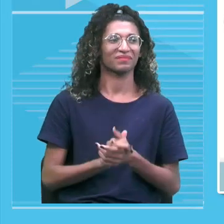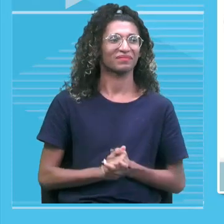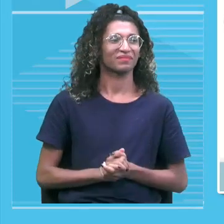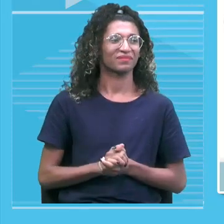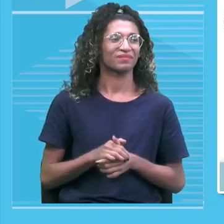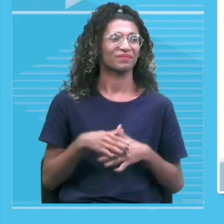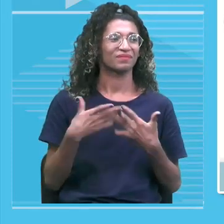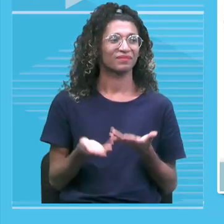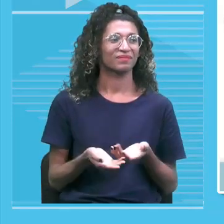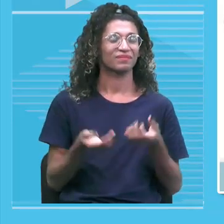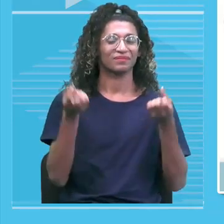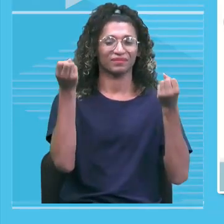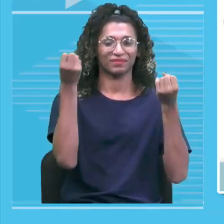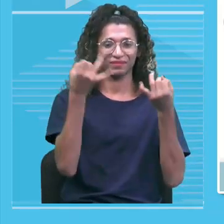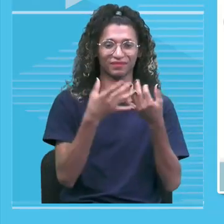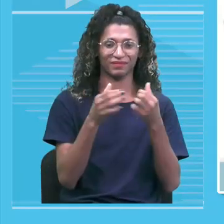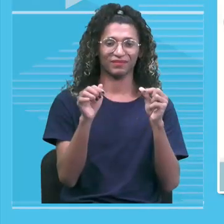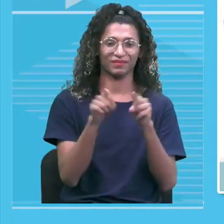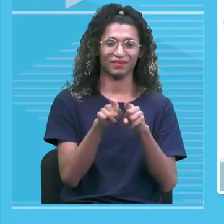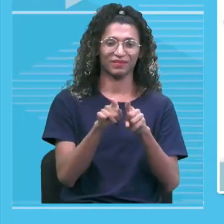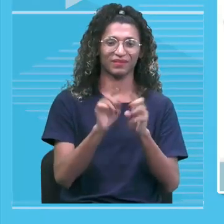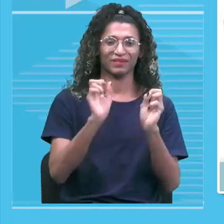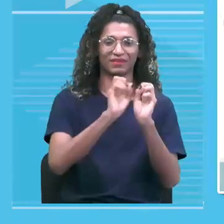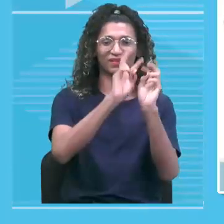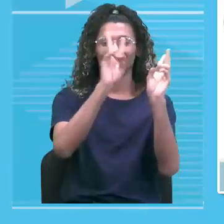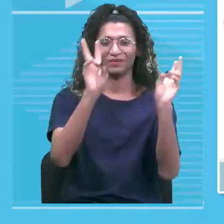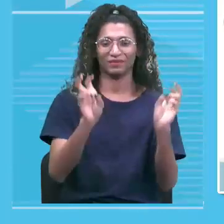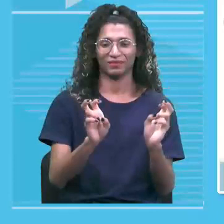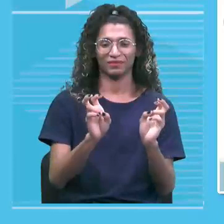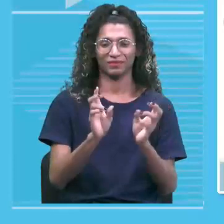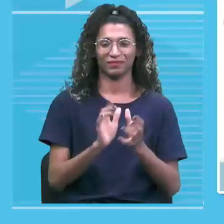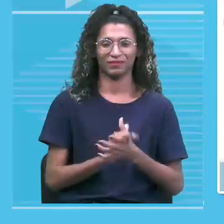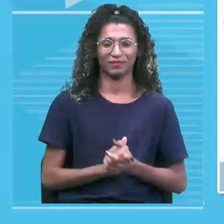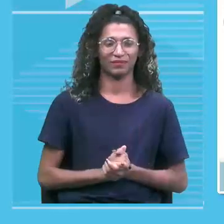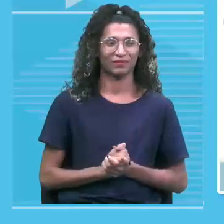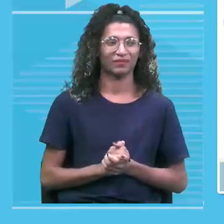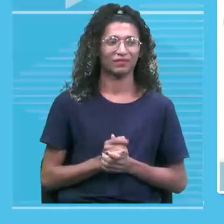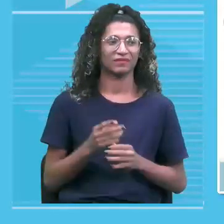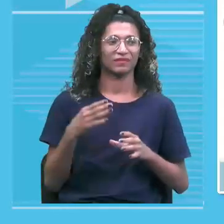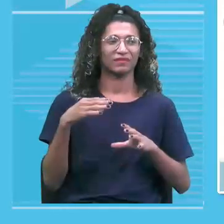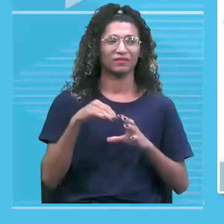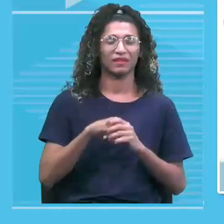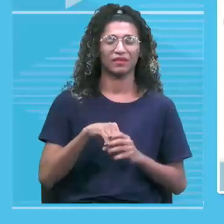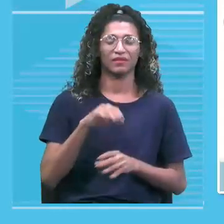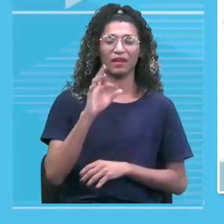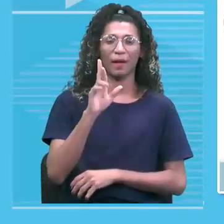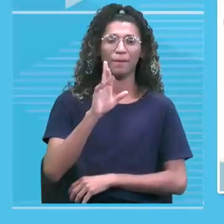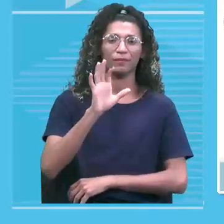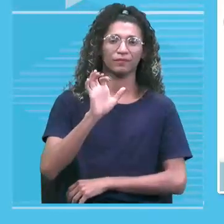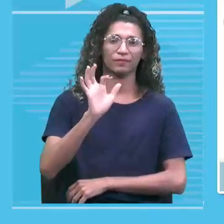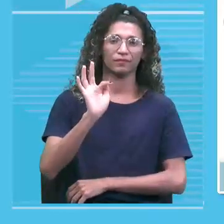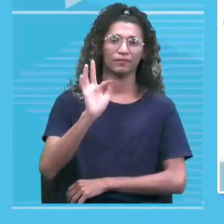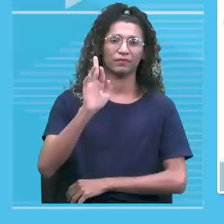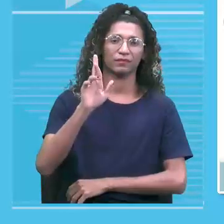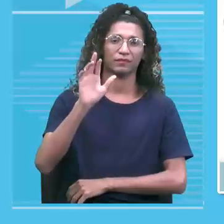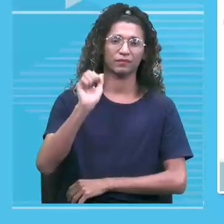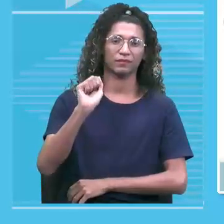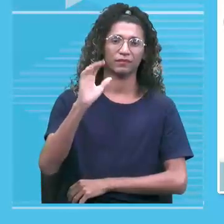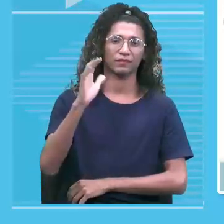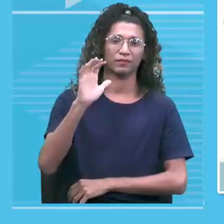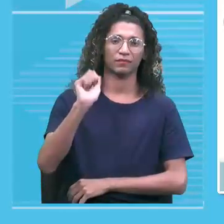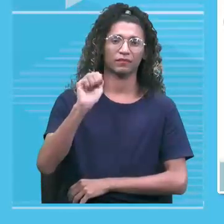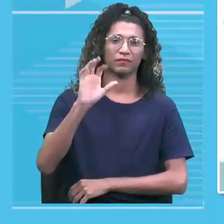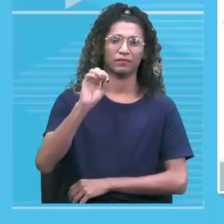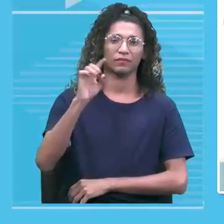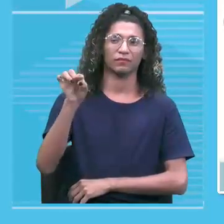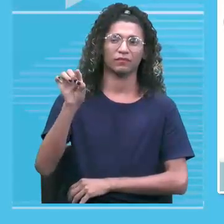Então a gente vai falar um pouquinho sobre isso lá na refração de ondas e